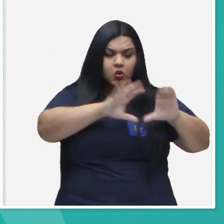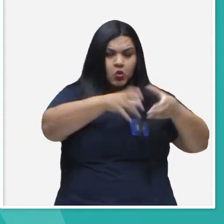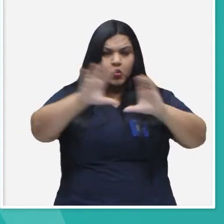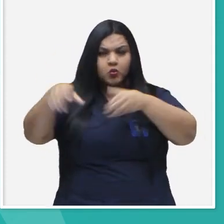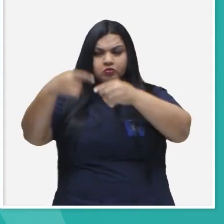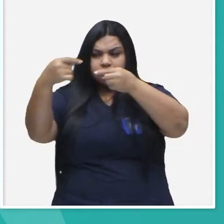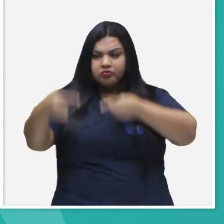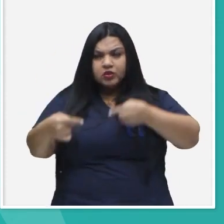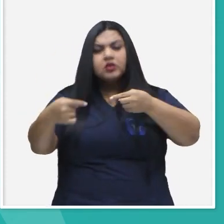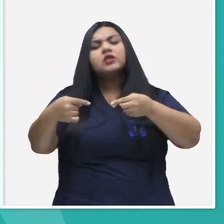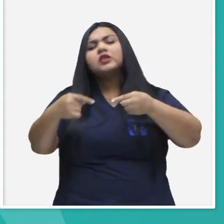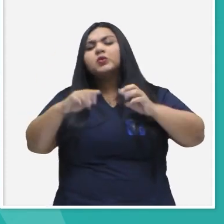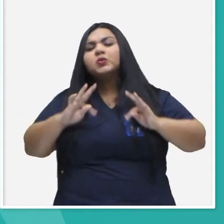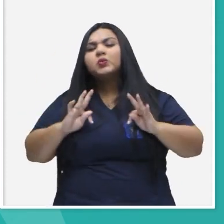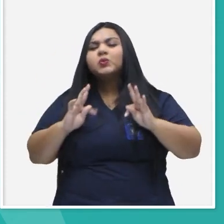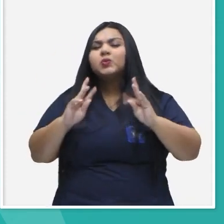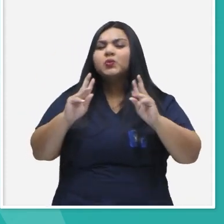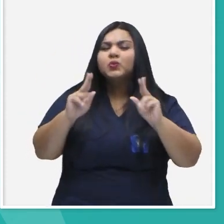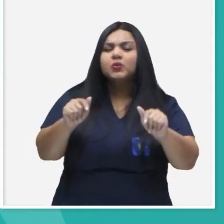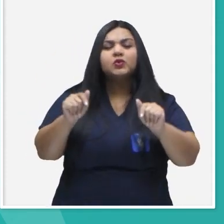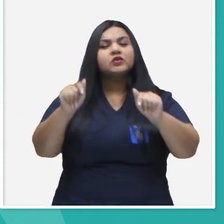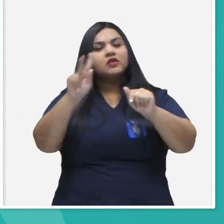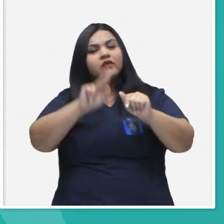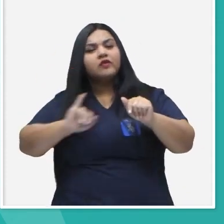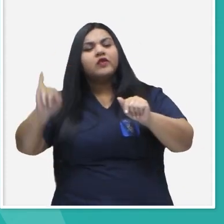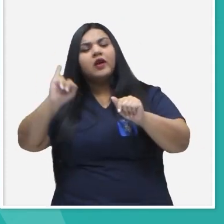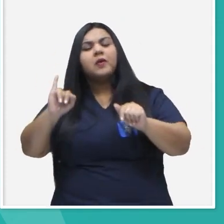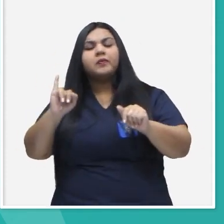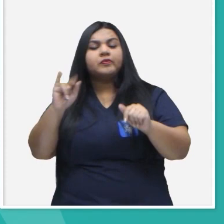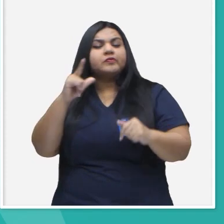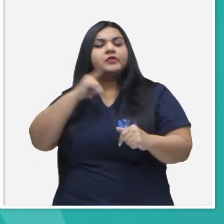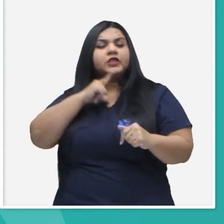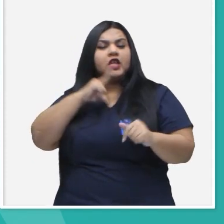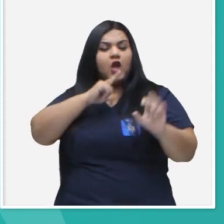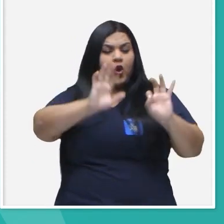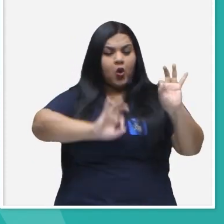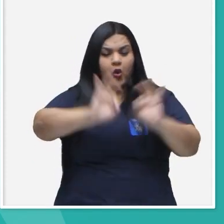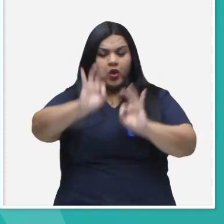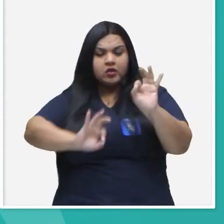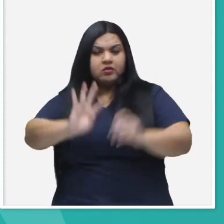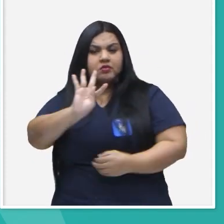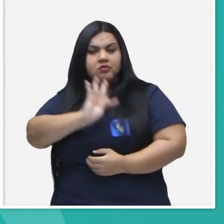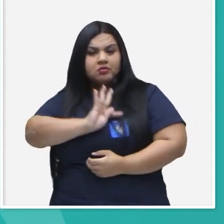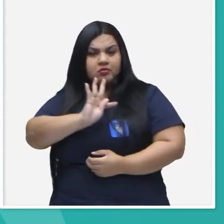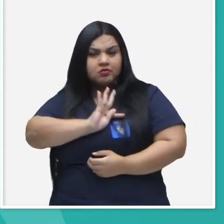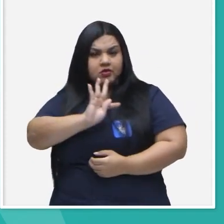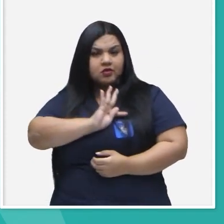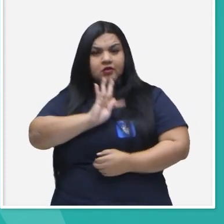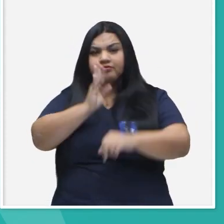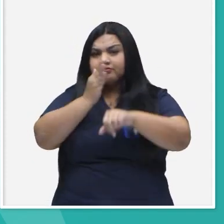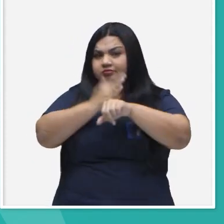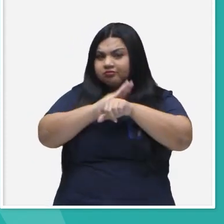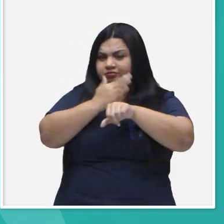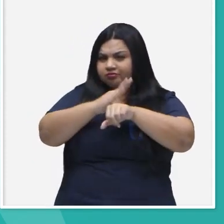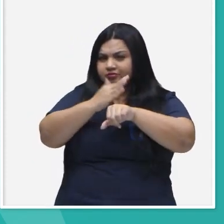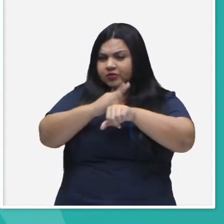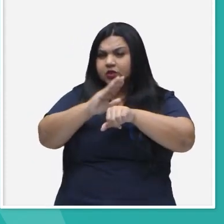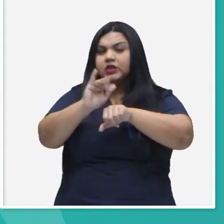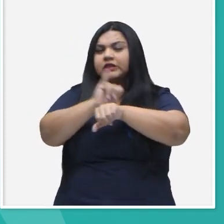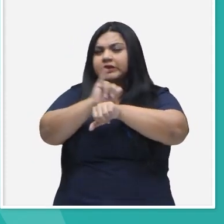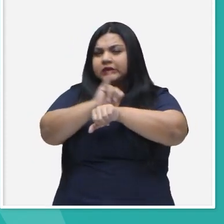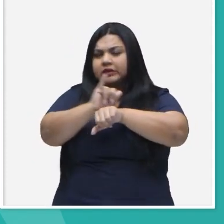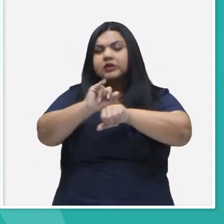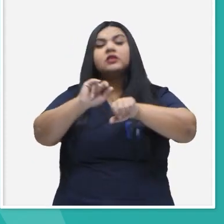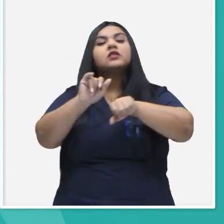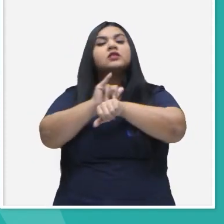times e todos eles vão possuir uma organização técnica e tática, ou seja,